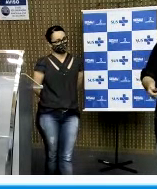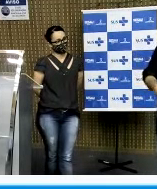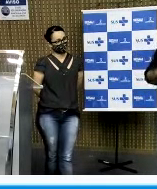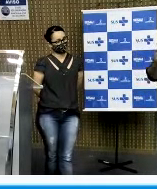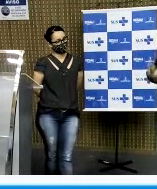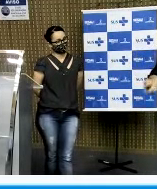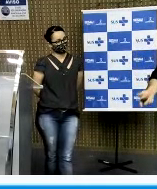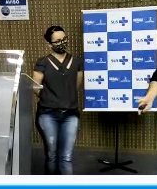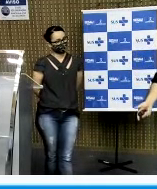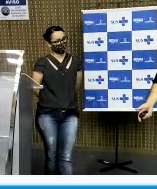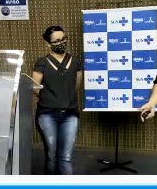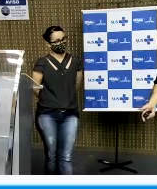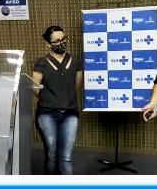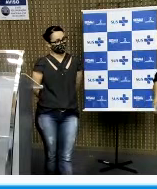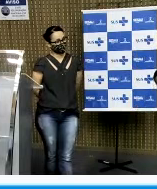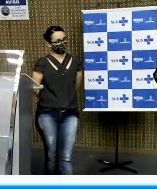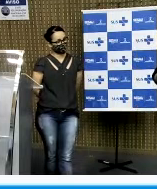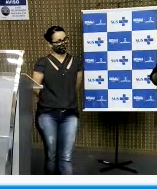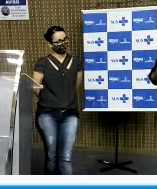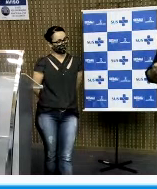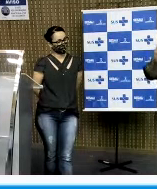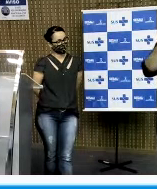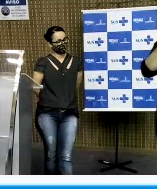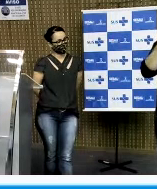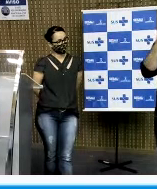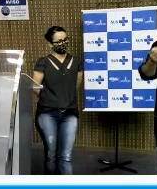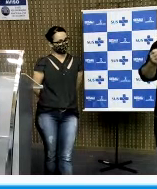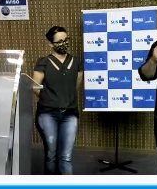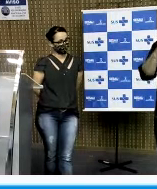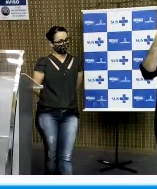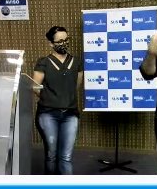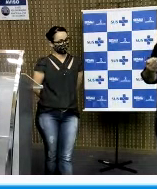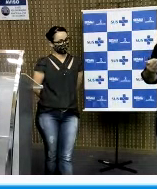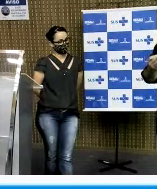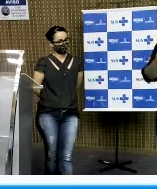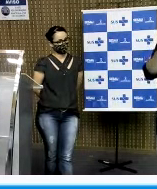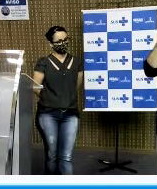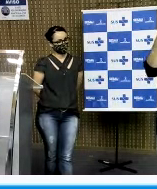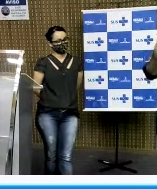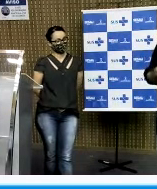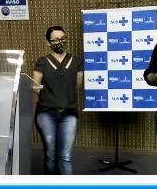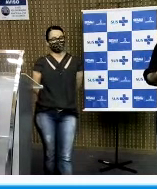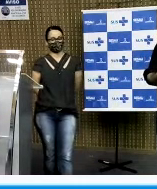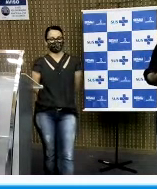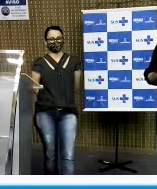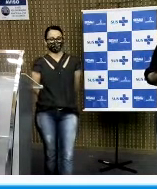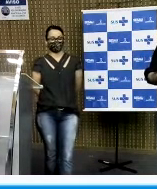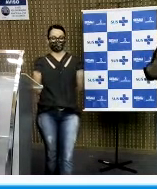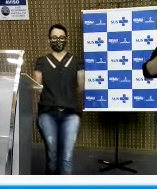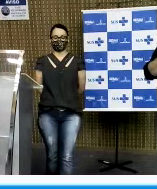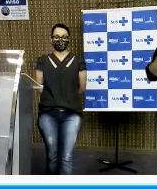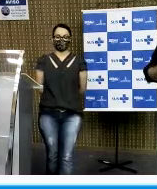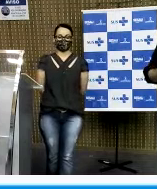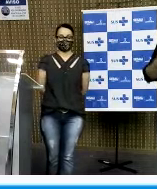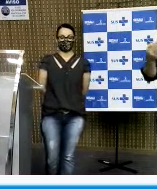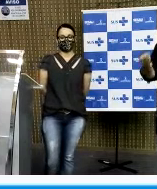junto aos servidores, principalmente a parte de recepção e de acolhimento, para esclarecer, dar mais acesso ao usuário, para não deixar o usuário com dúvida, tá?